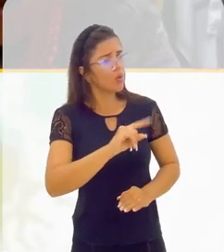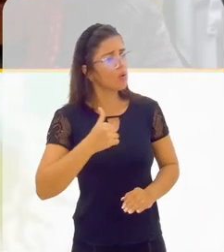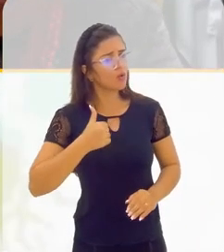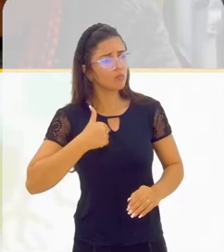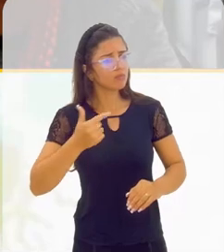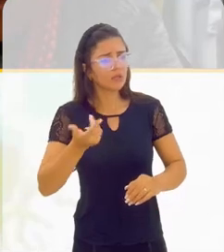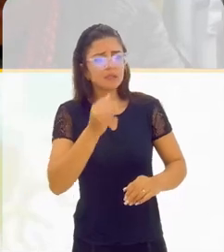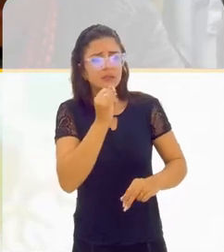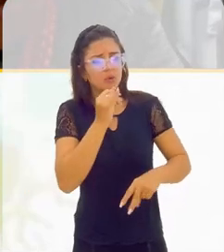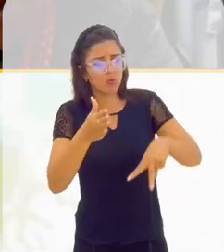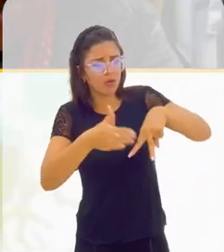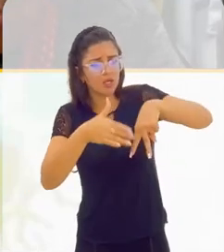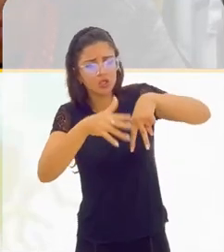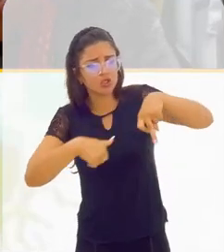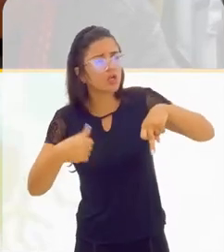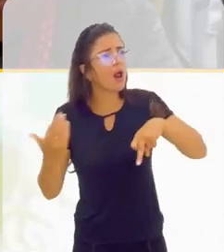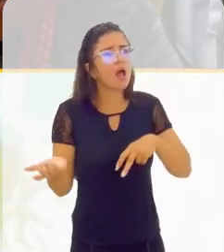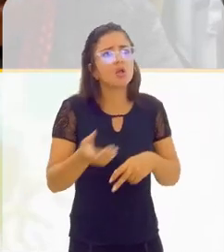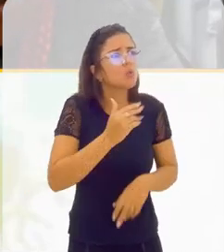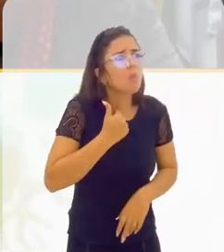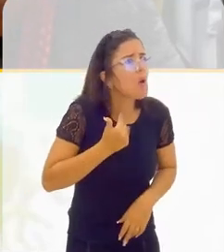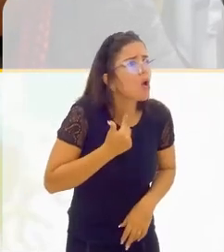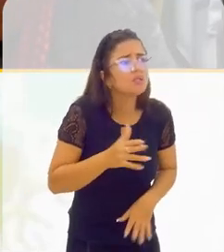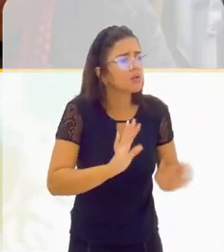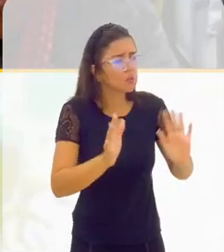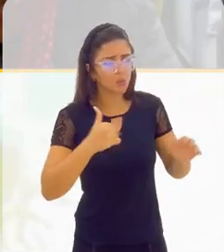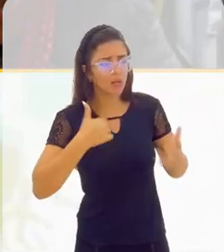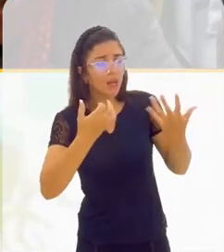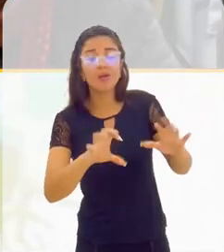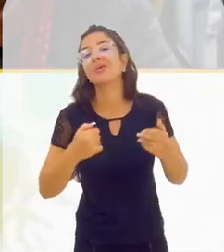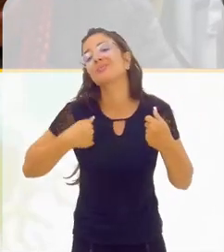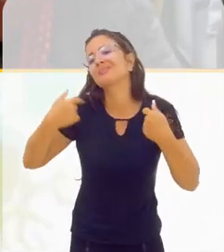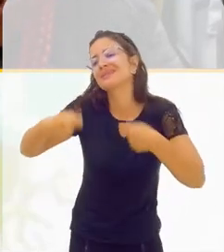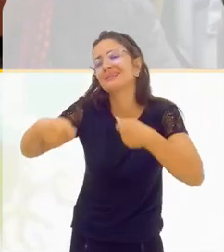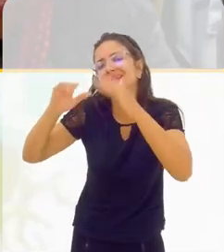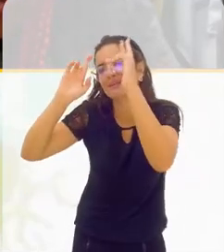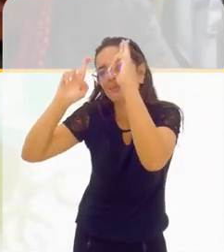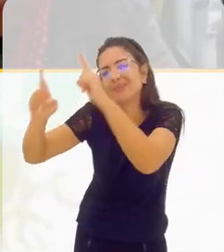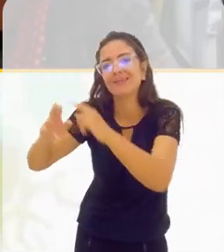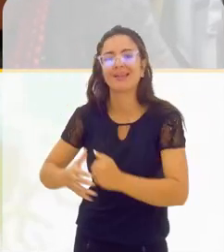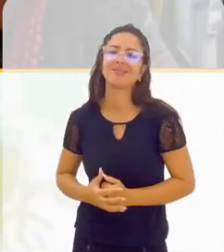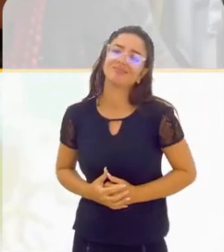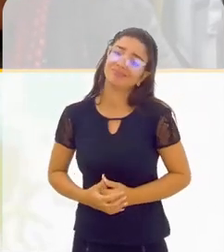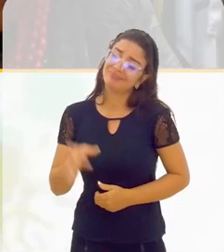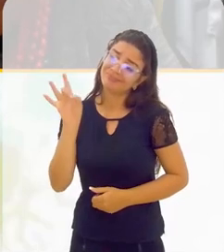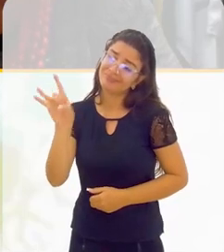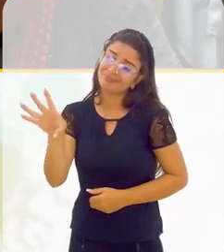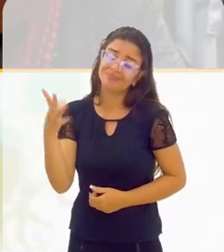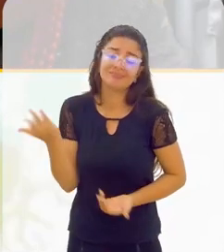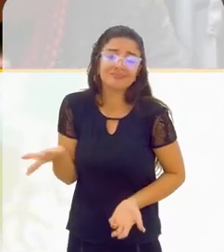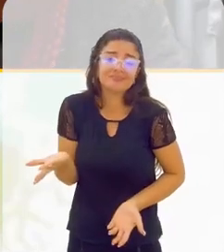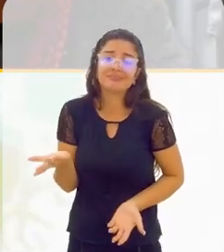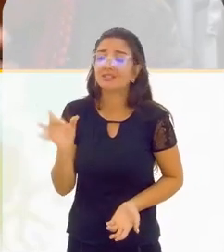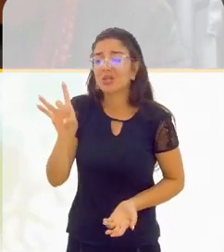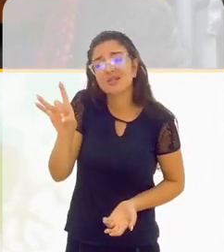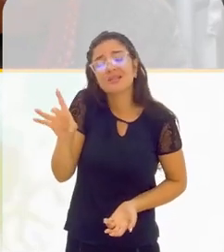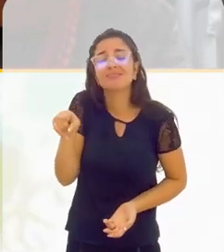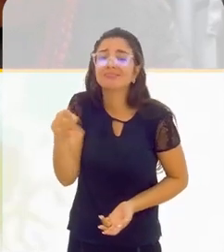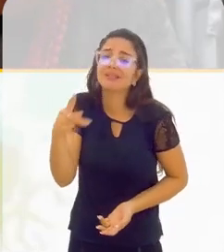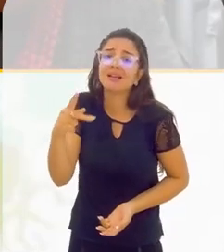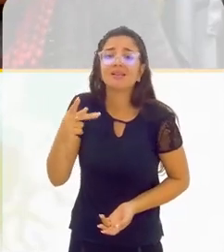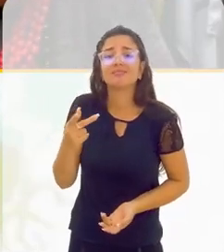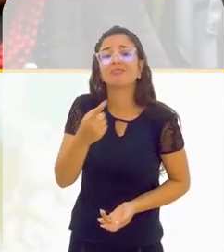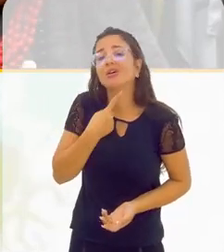eu quero morrer inteiro eu queria respeitar é autonomia dele eu não tenho esse direito de fazer eu posso dizer